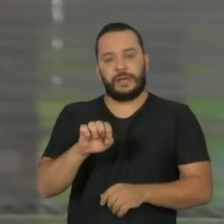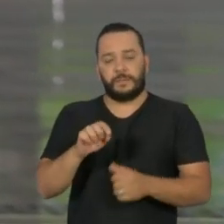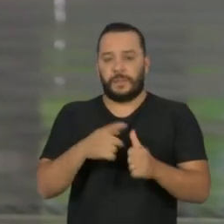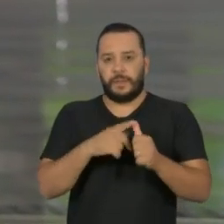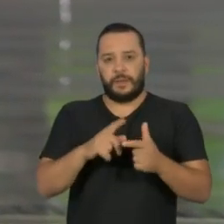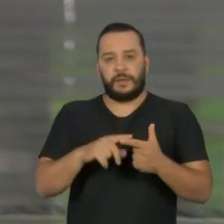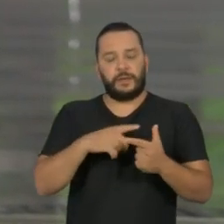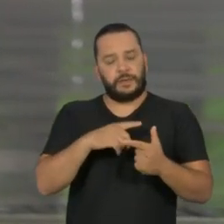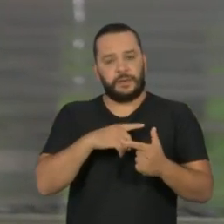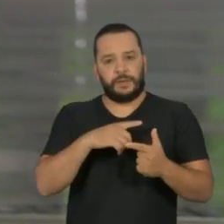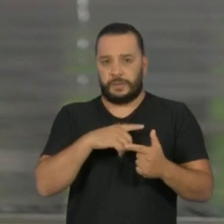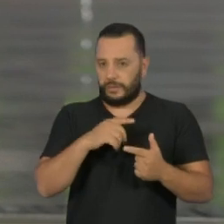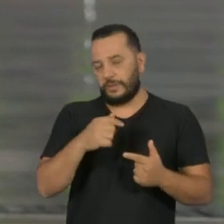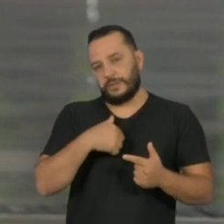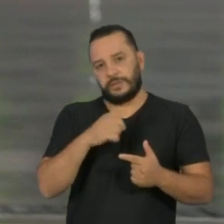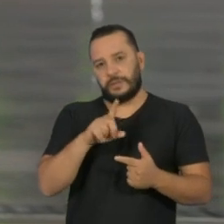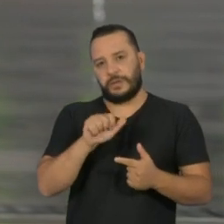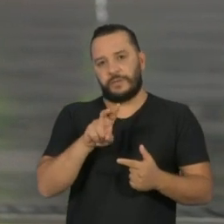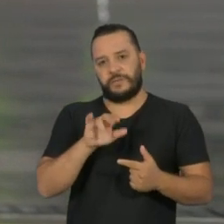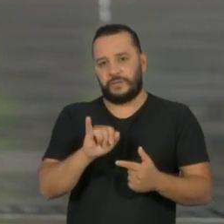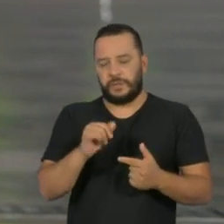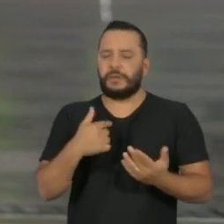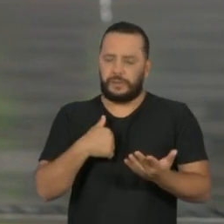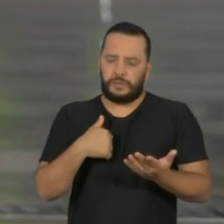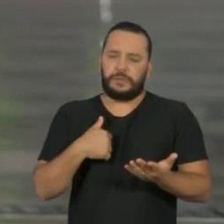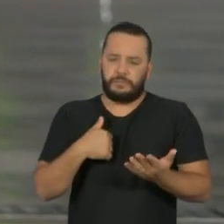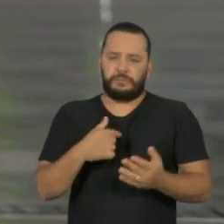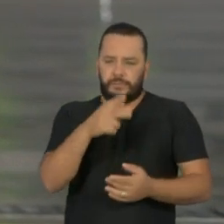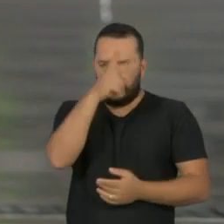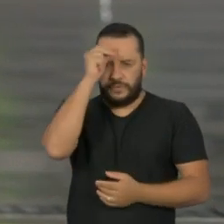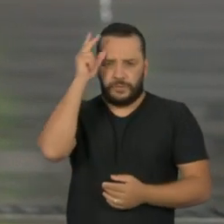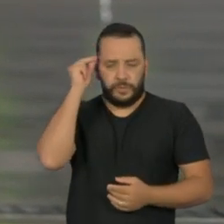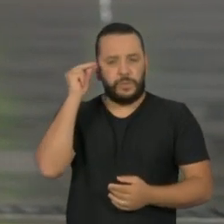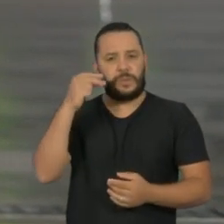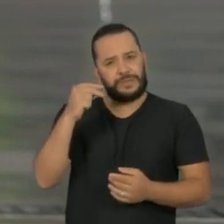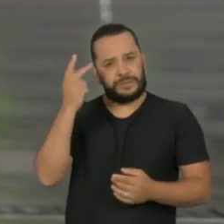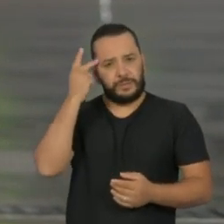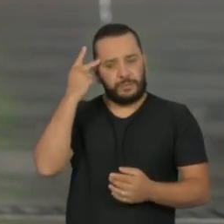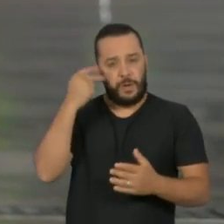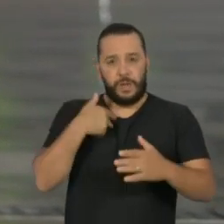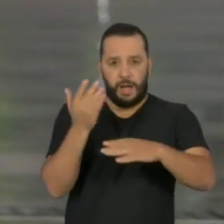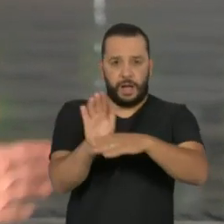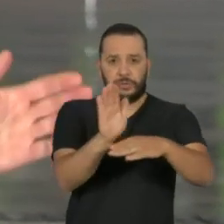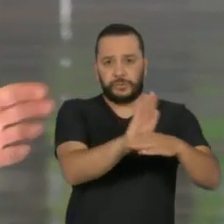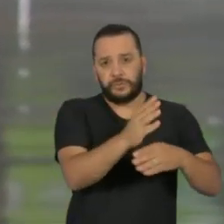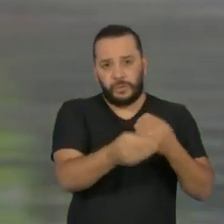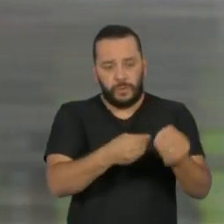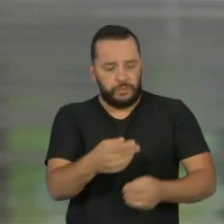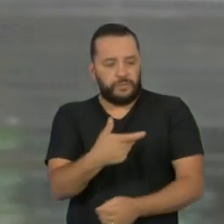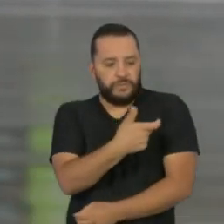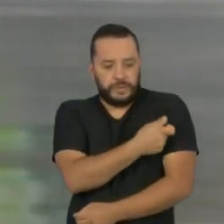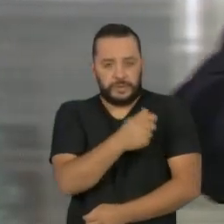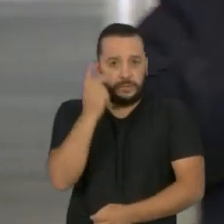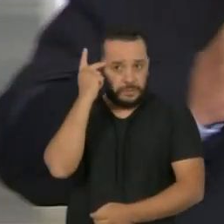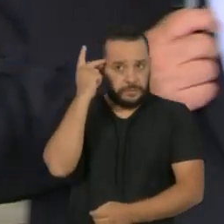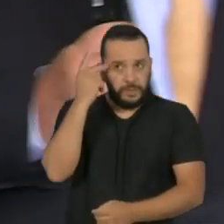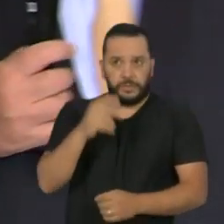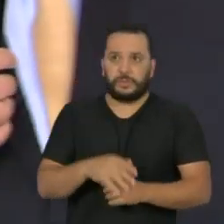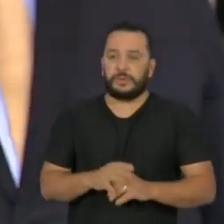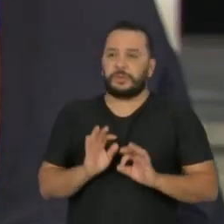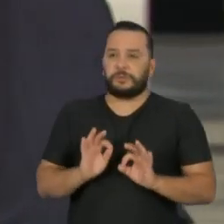São Paulo é solidária e participa, evidentemente, da campanha de vacinação no município de São Paulo. Doutor German. Exatamente.